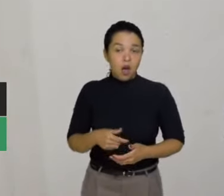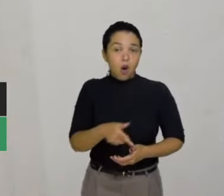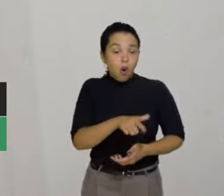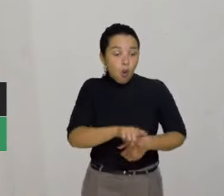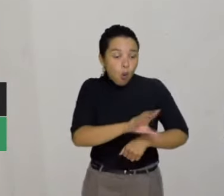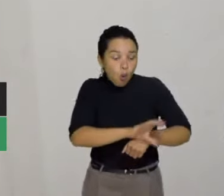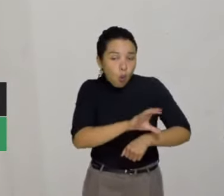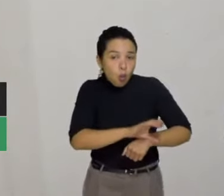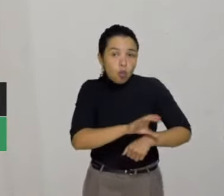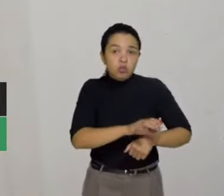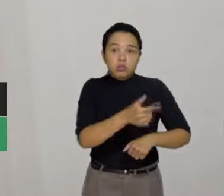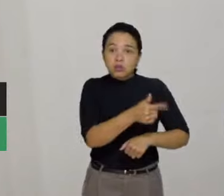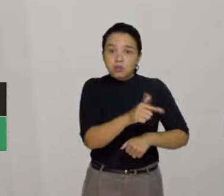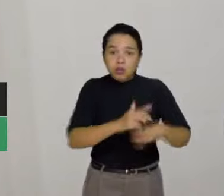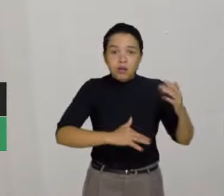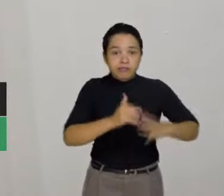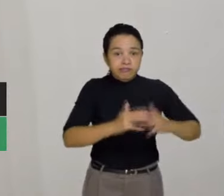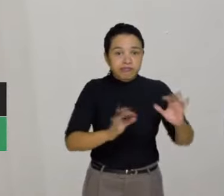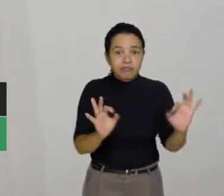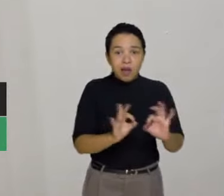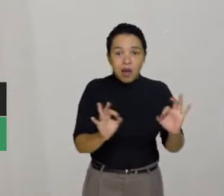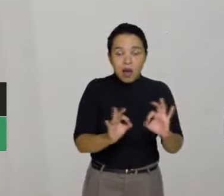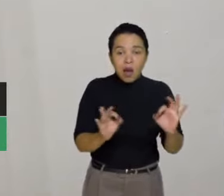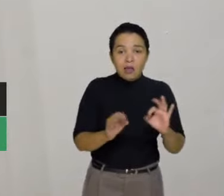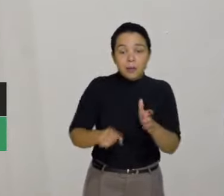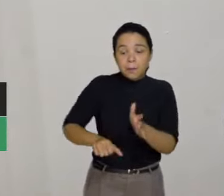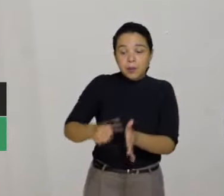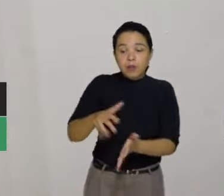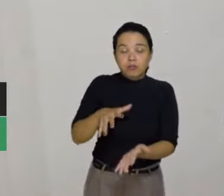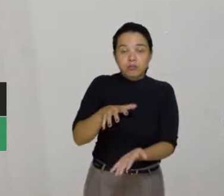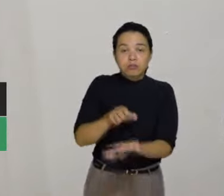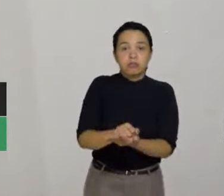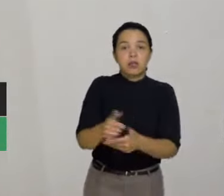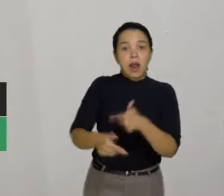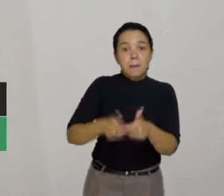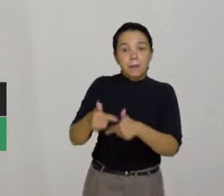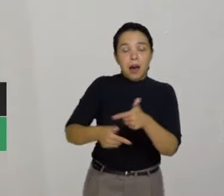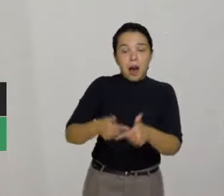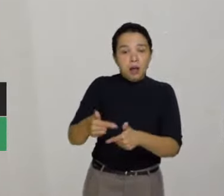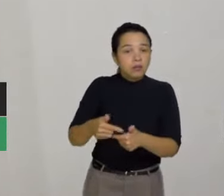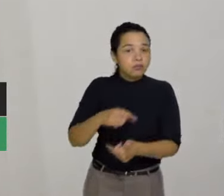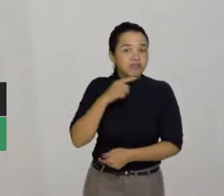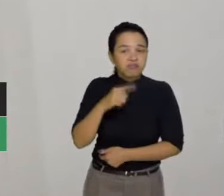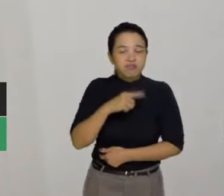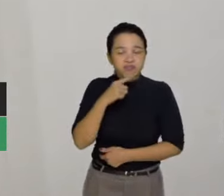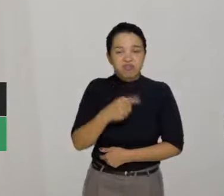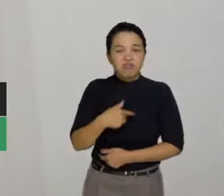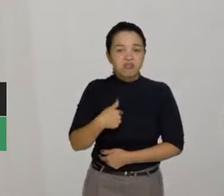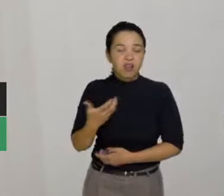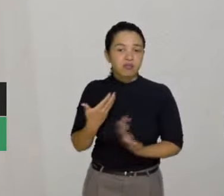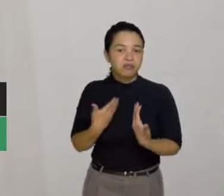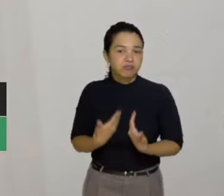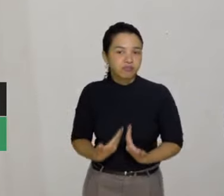do primeiro emprego e, consequentemente, ficam desmotivados.